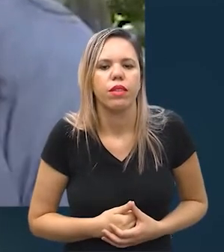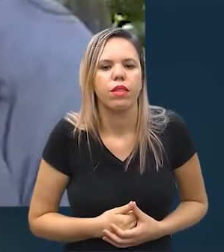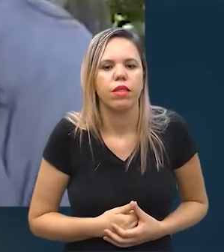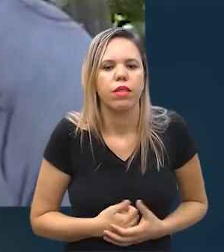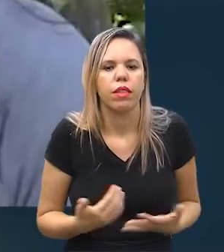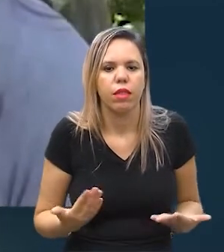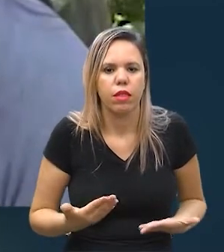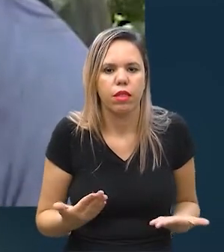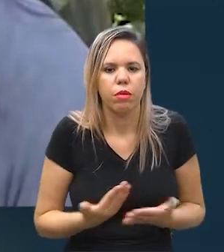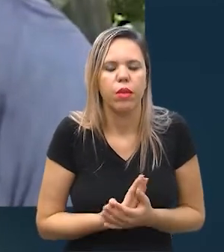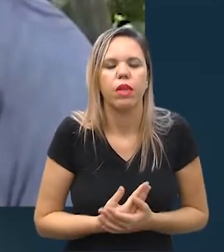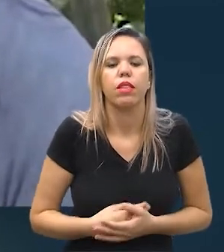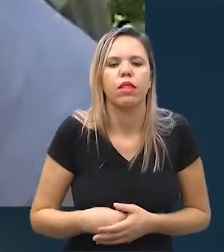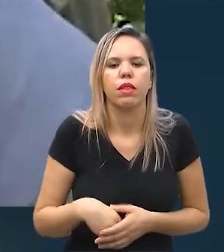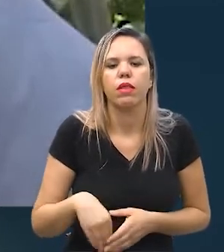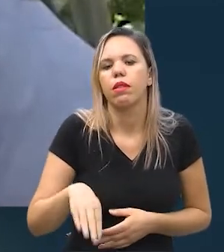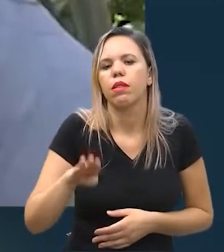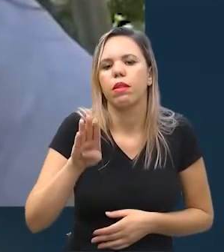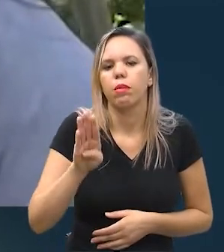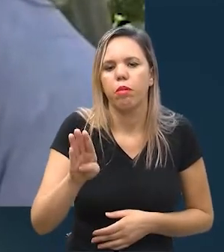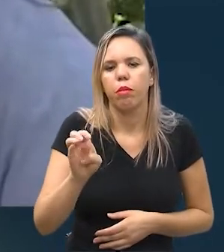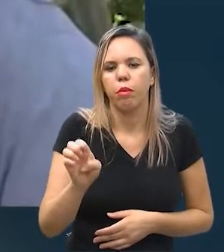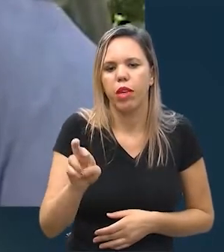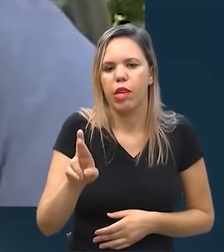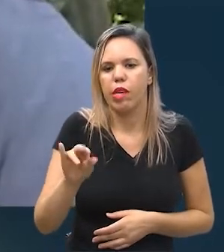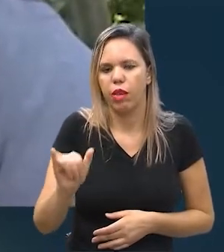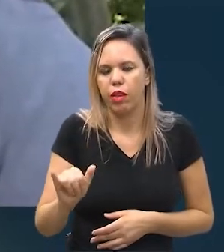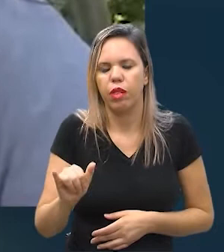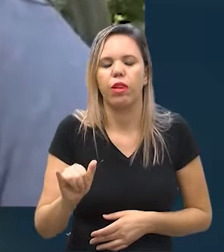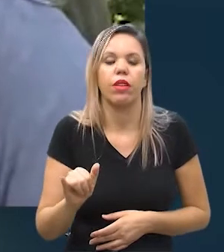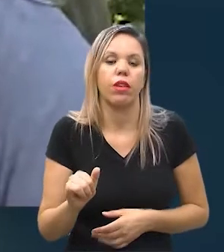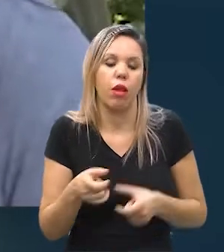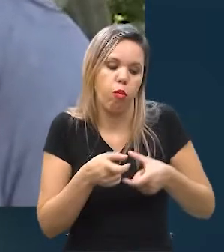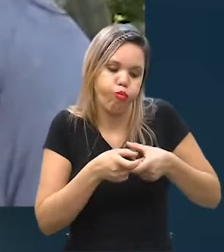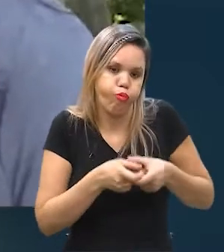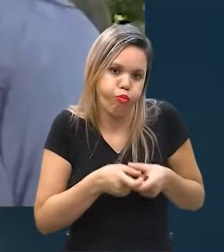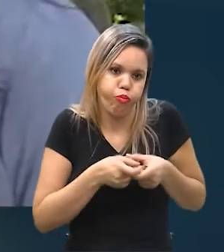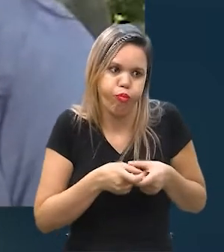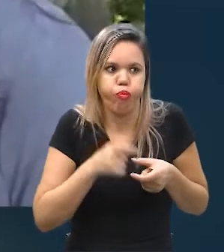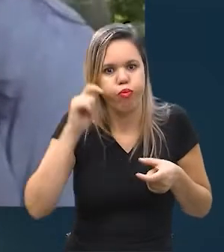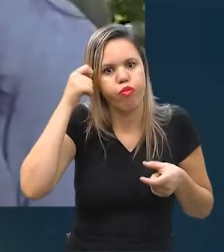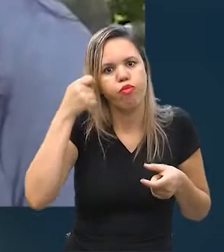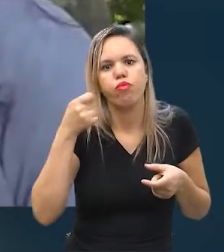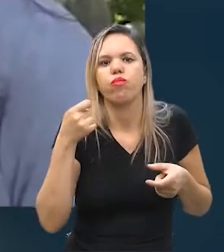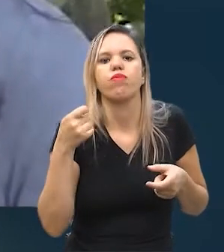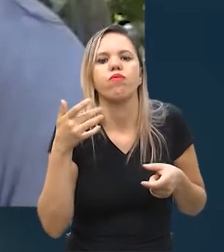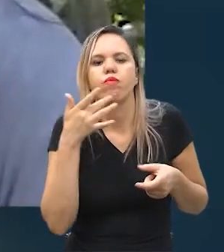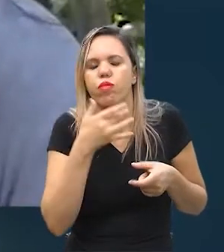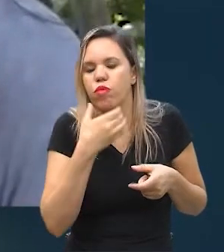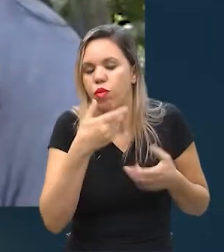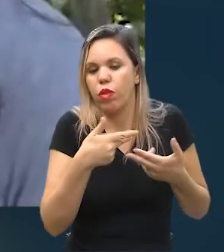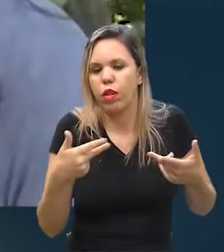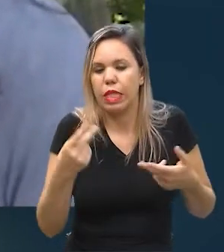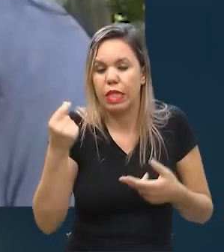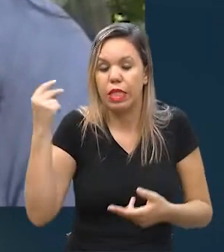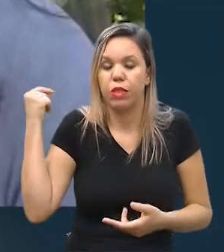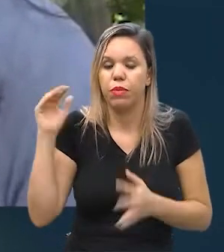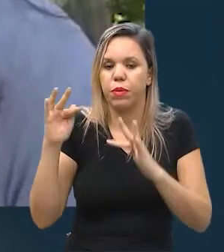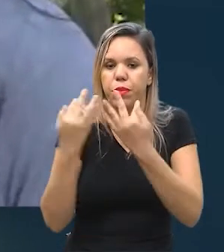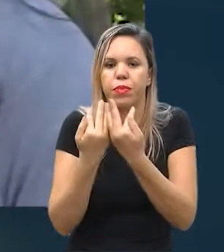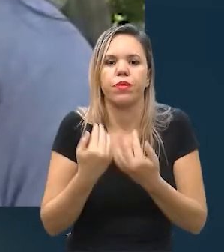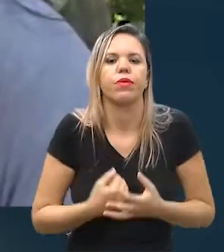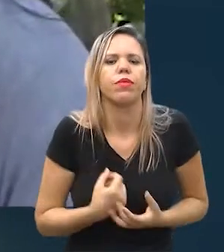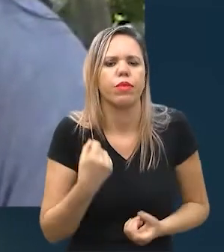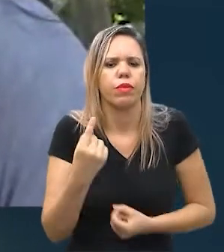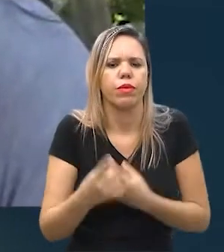Agora, a geleia da blackberry, que é aquela amora negra, né? Então, são receitas já muito antigas de família, né?